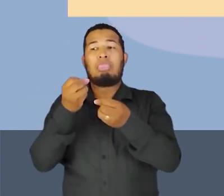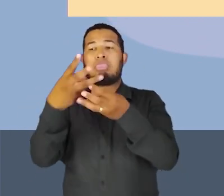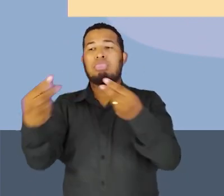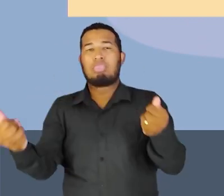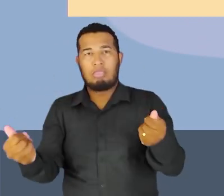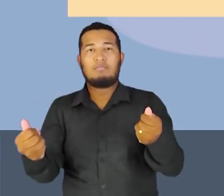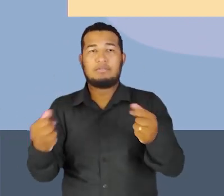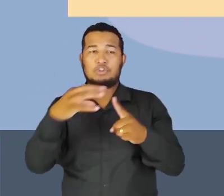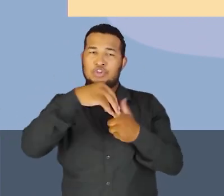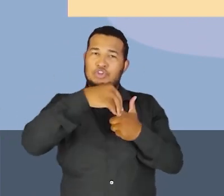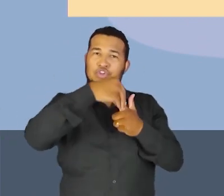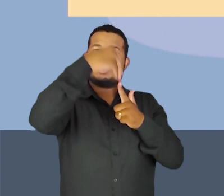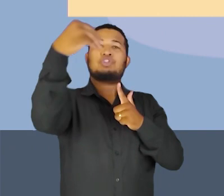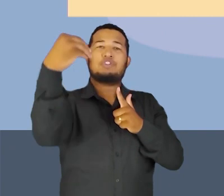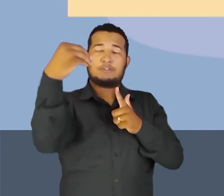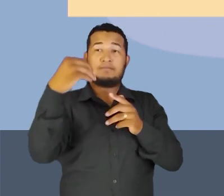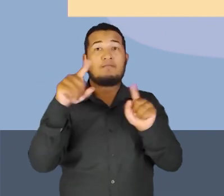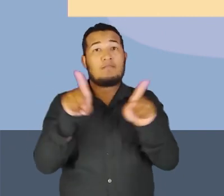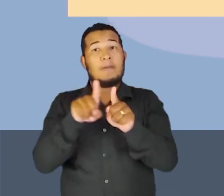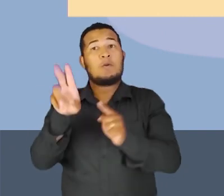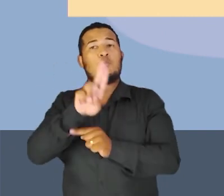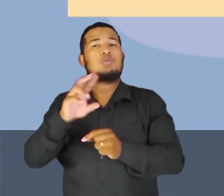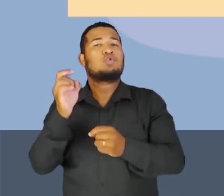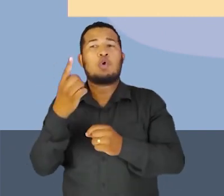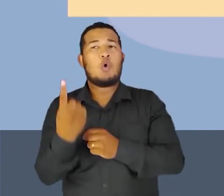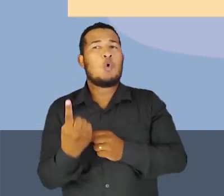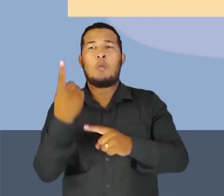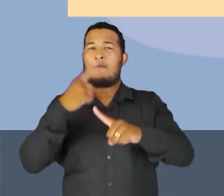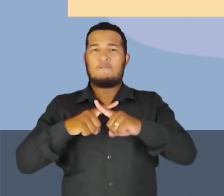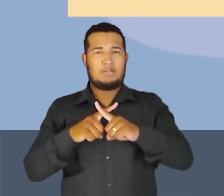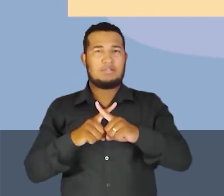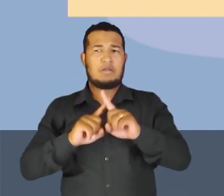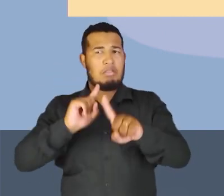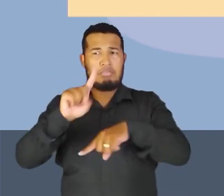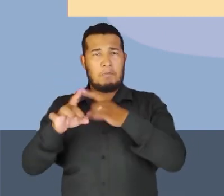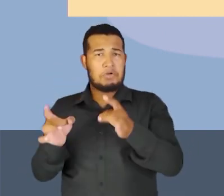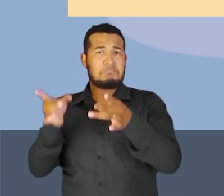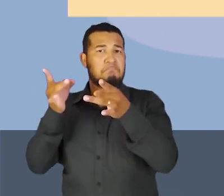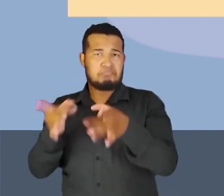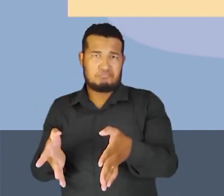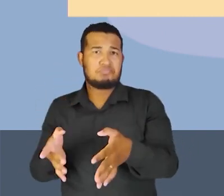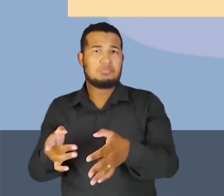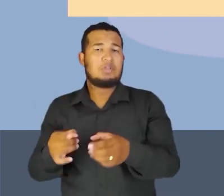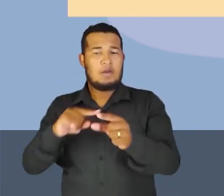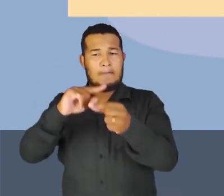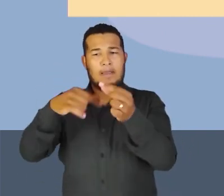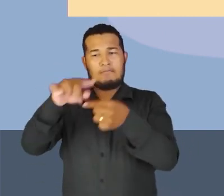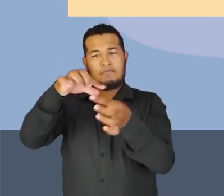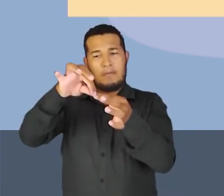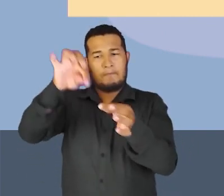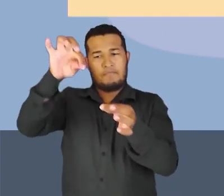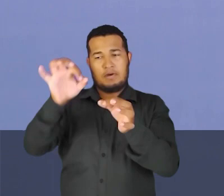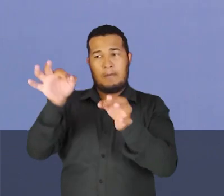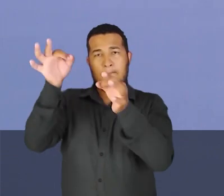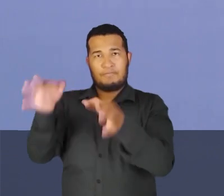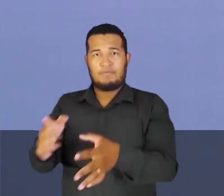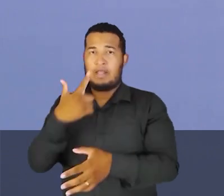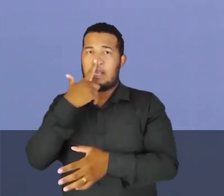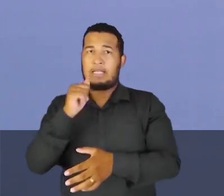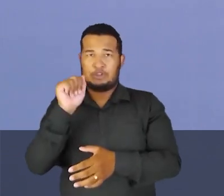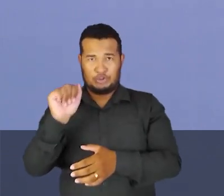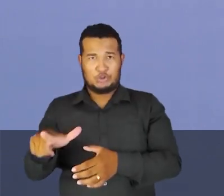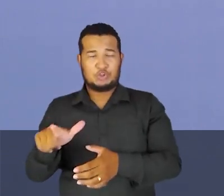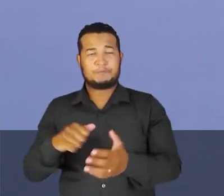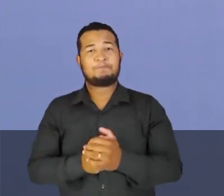E você deve usar a camisinha só uma vez, depois de utilizada, dê o nó e jogue no lixo. Olha para